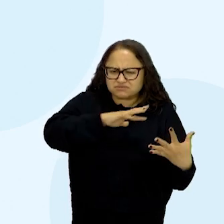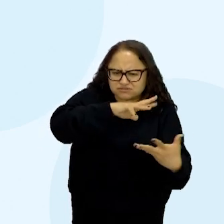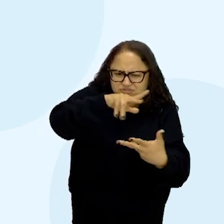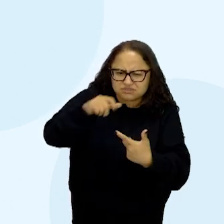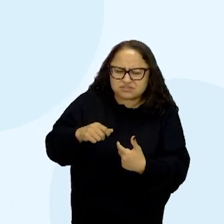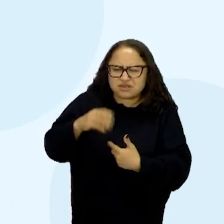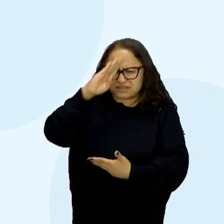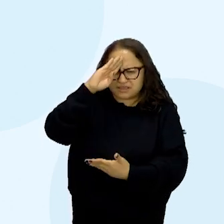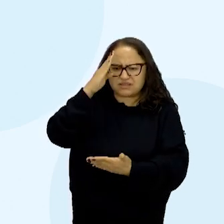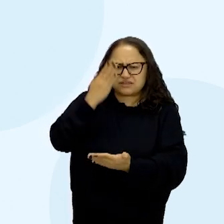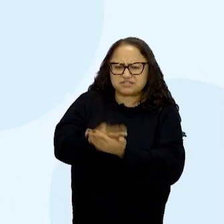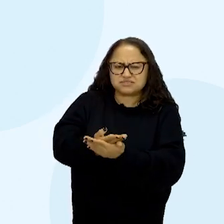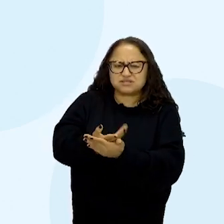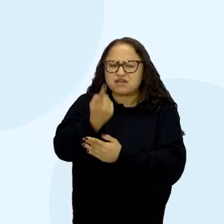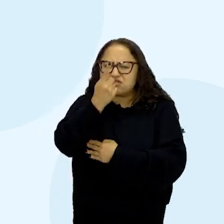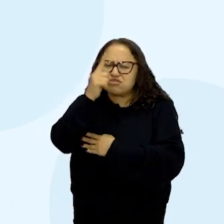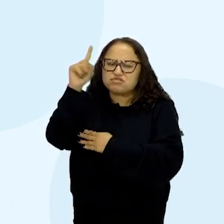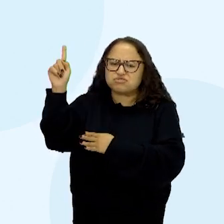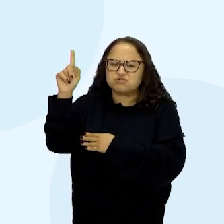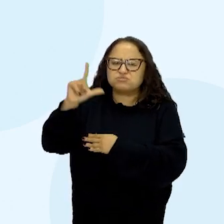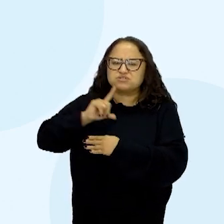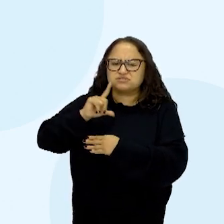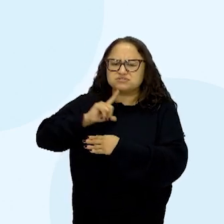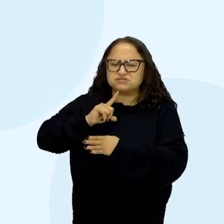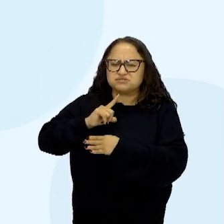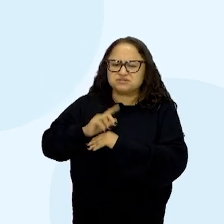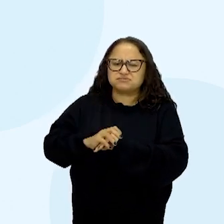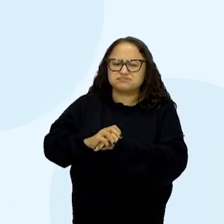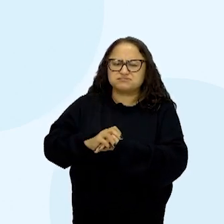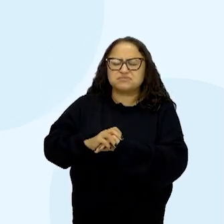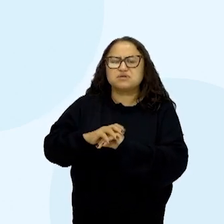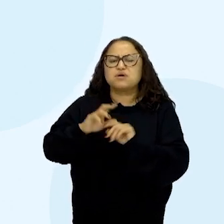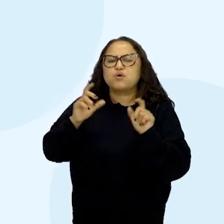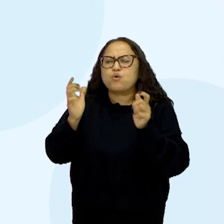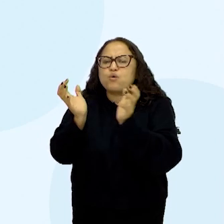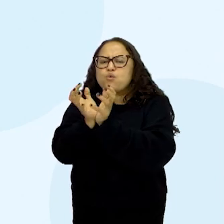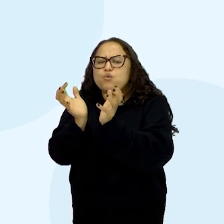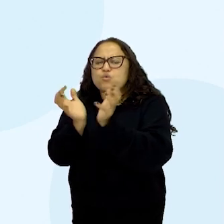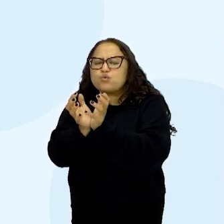or overgeneralized belief about a particular